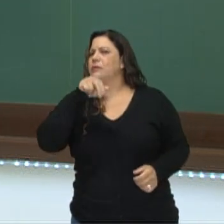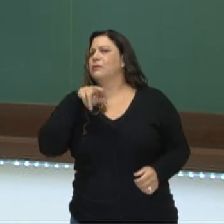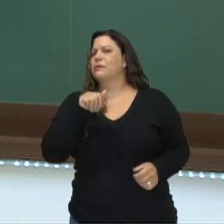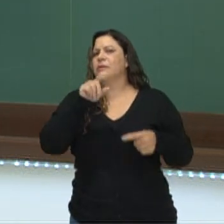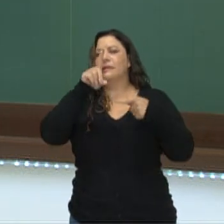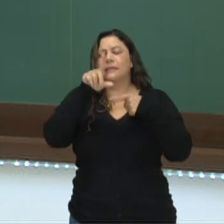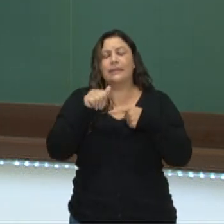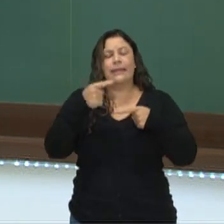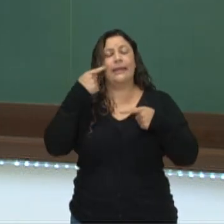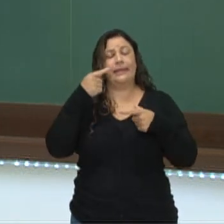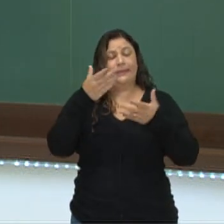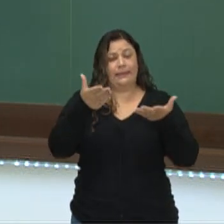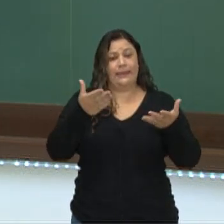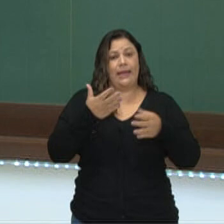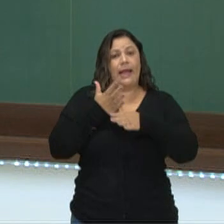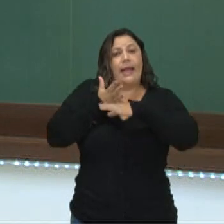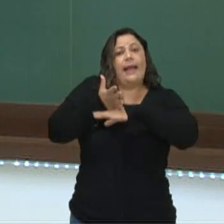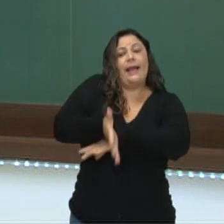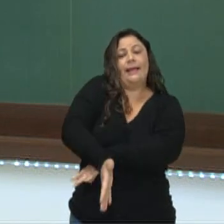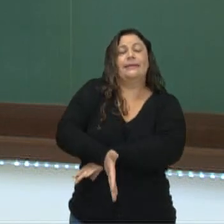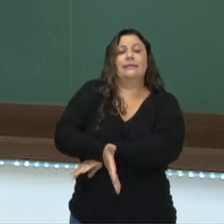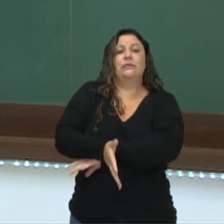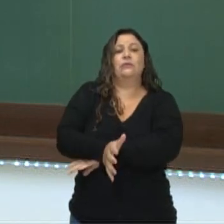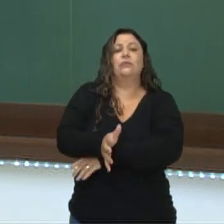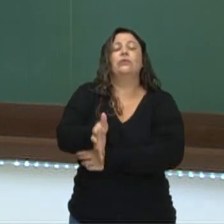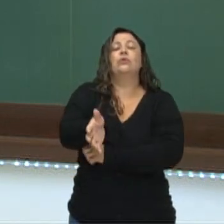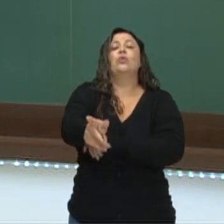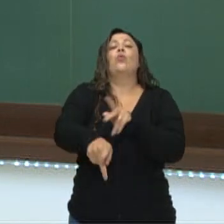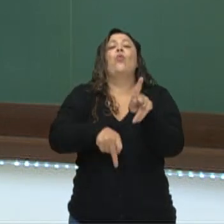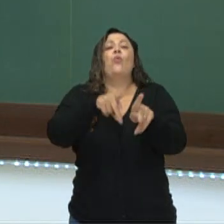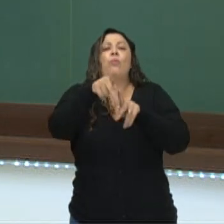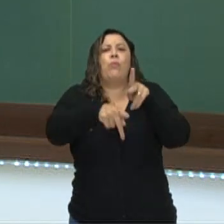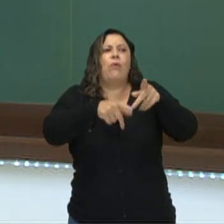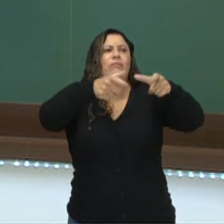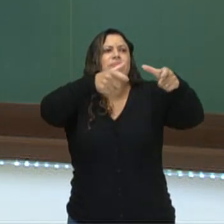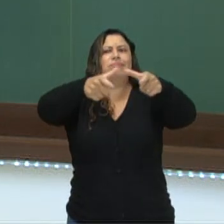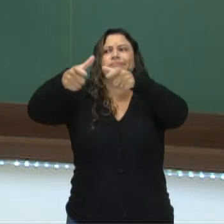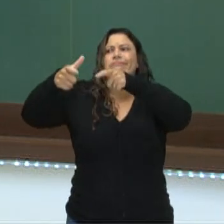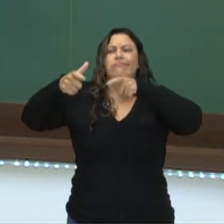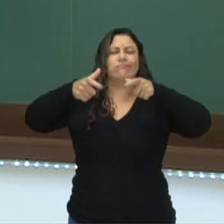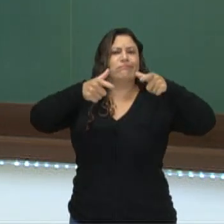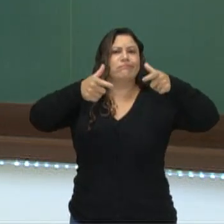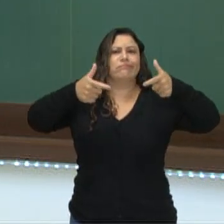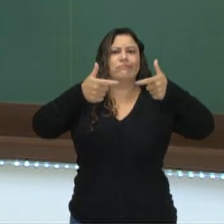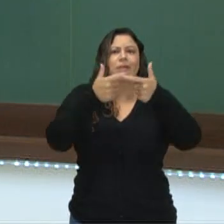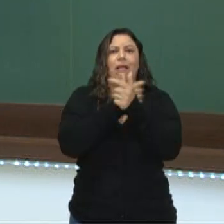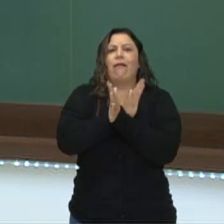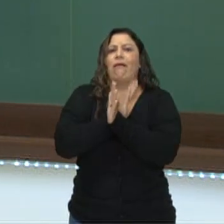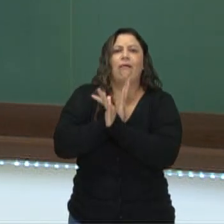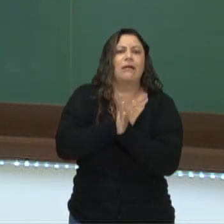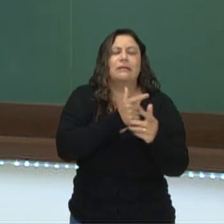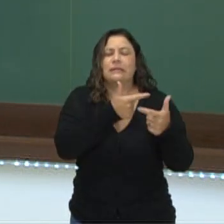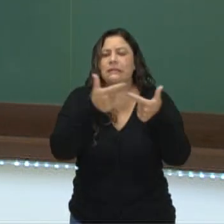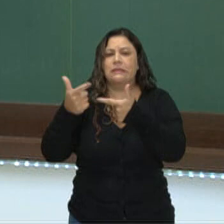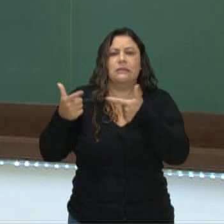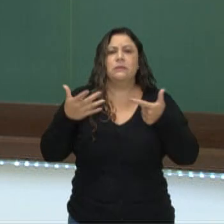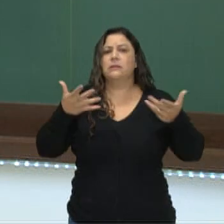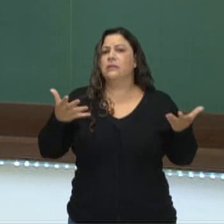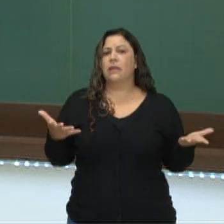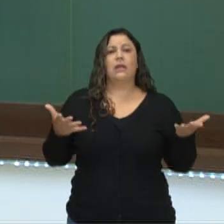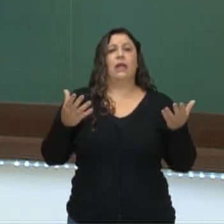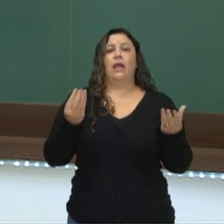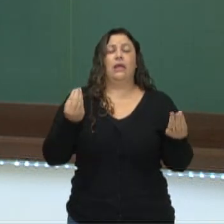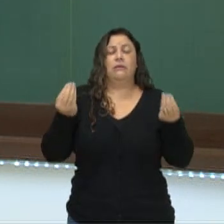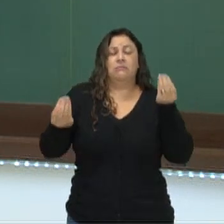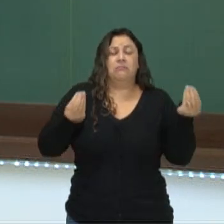entrou, invadiu, e esse povo mesmo ficou sem território. Então, é uma área ali meio que